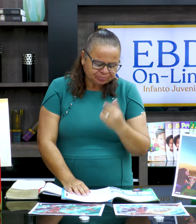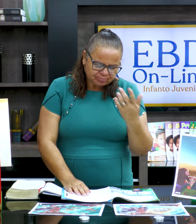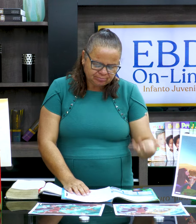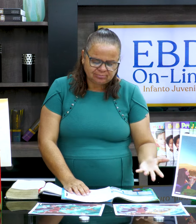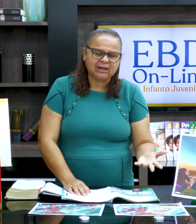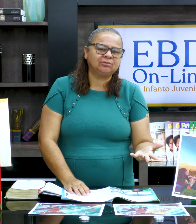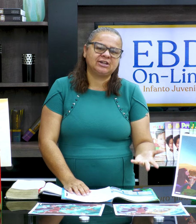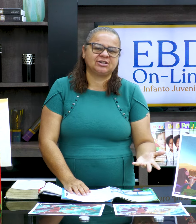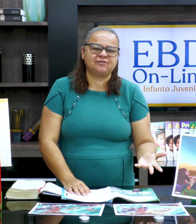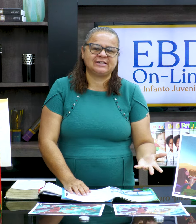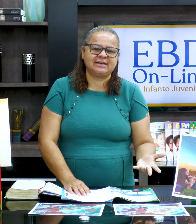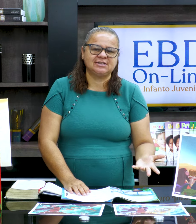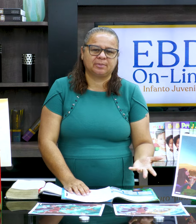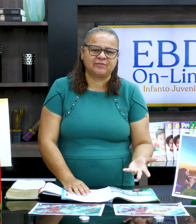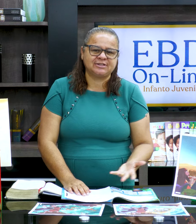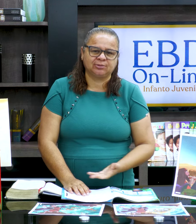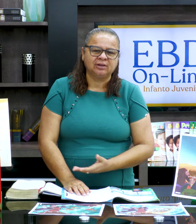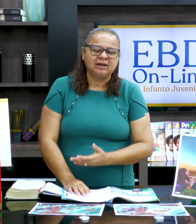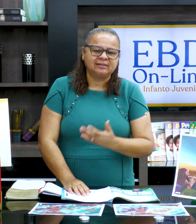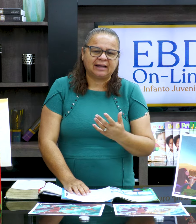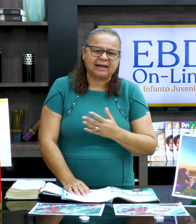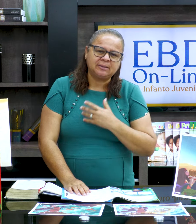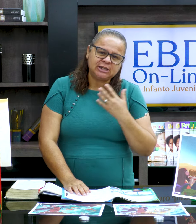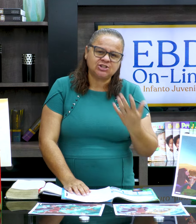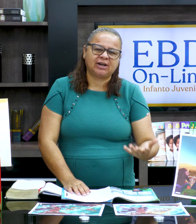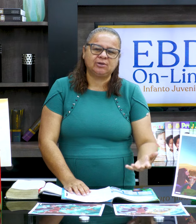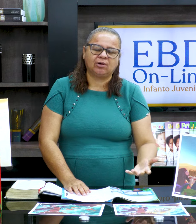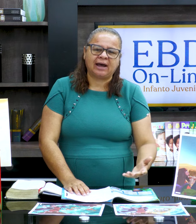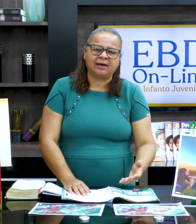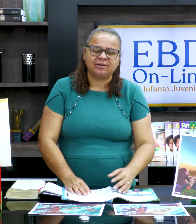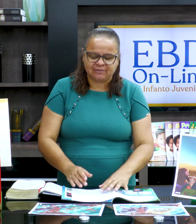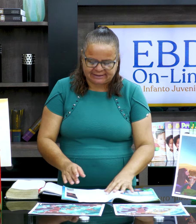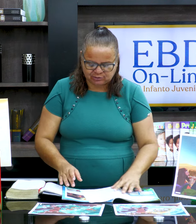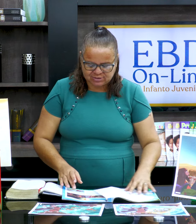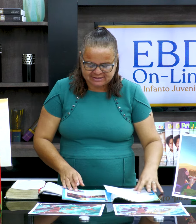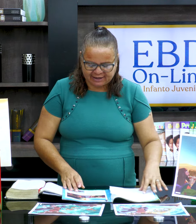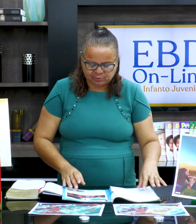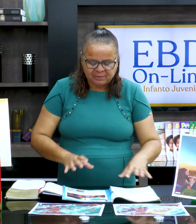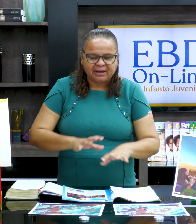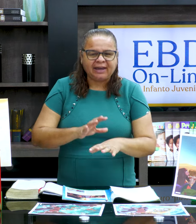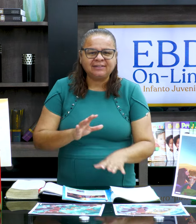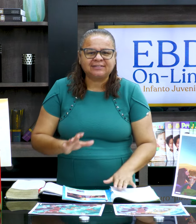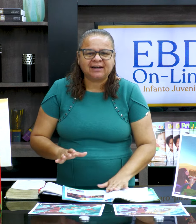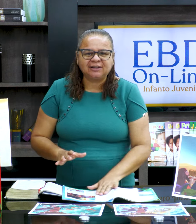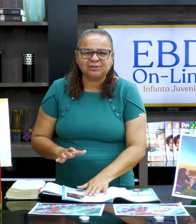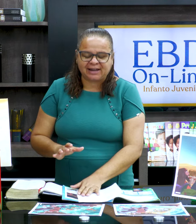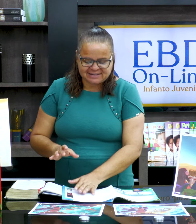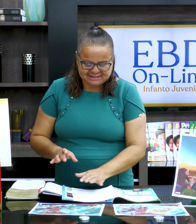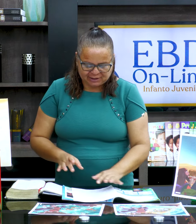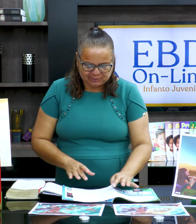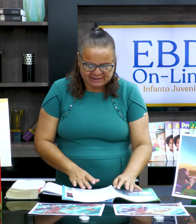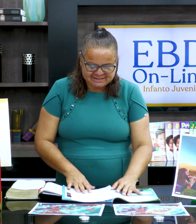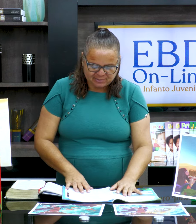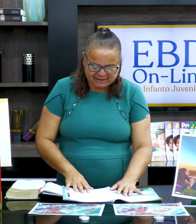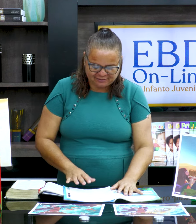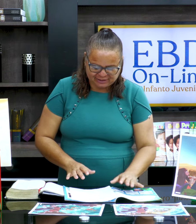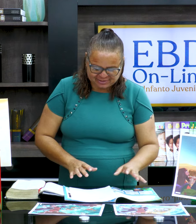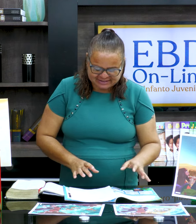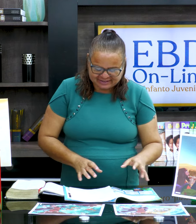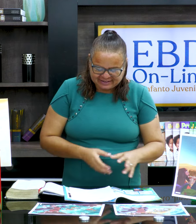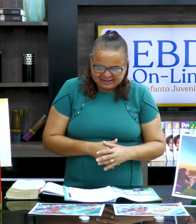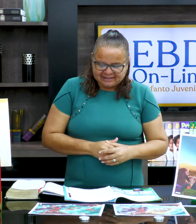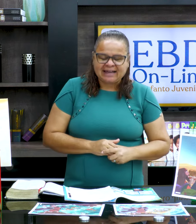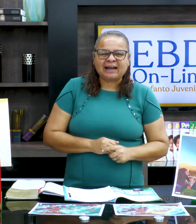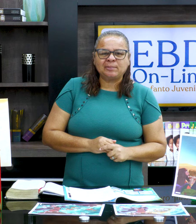Deus não deixa de fazer isso Professor tá administra aí o horário e vai dar tudo certo entrando na lição que lição